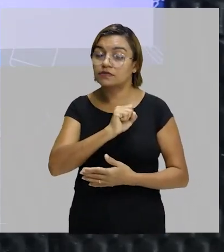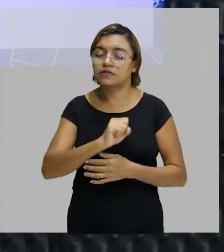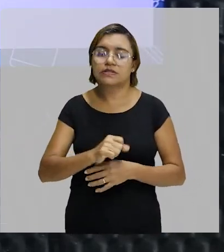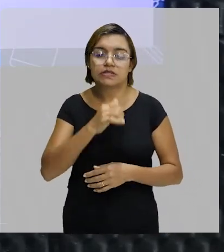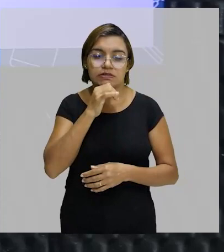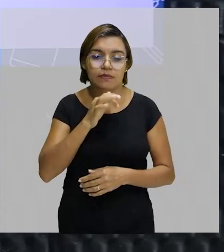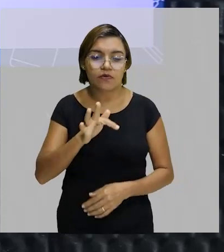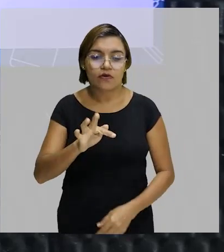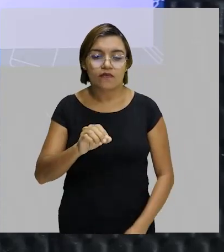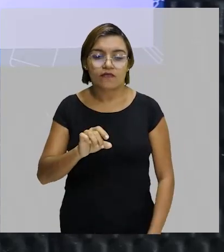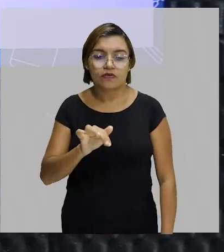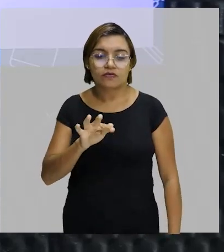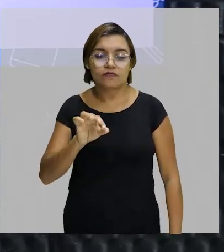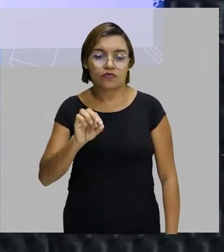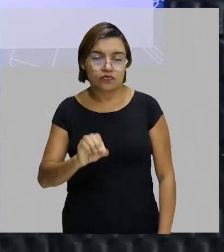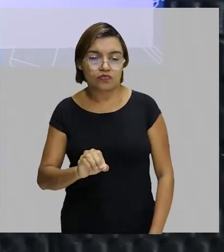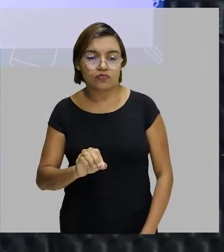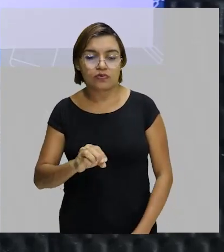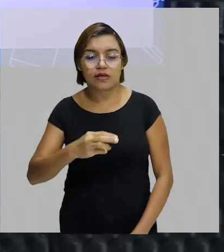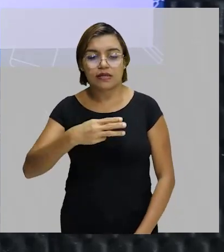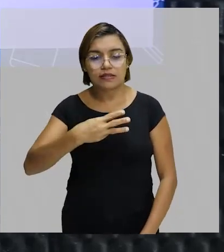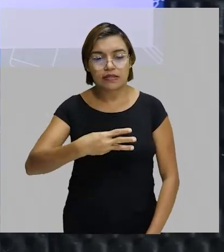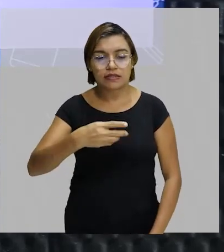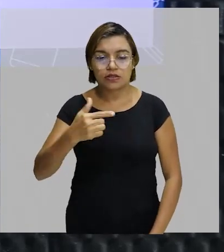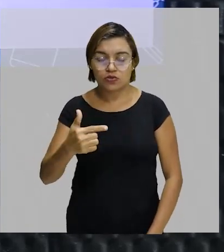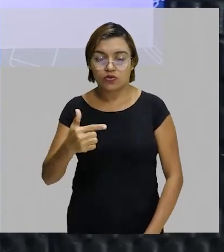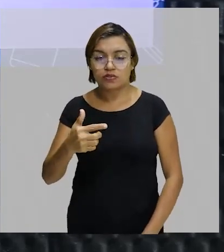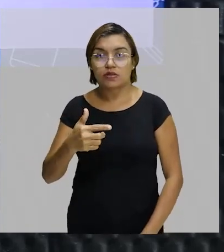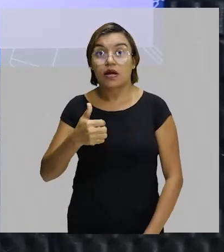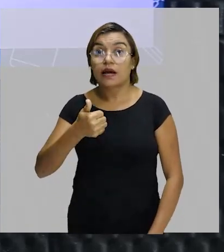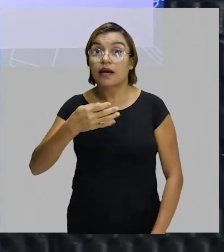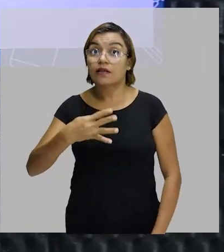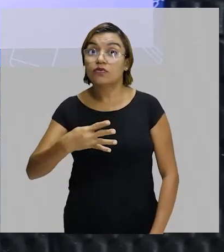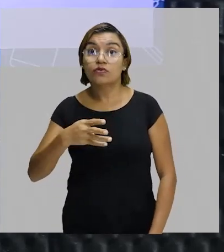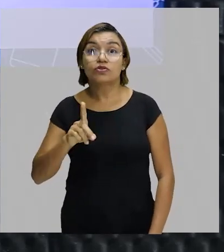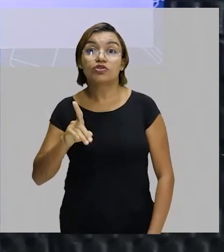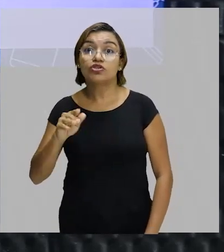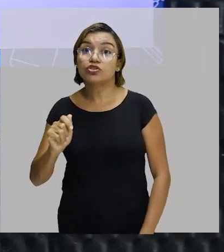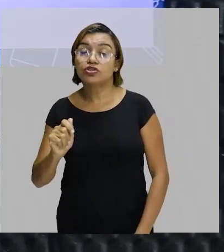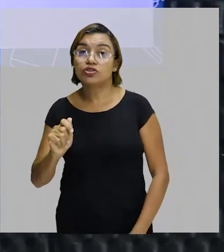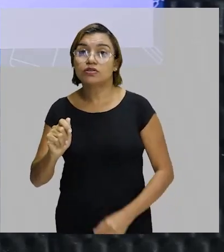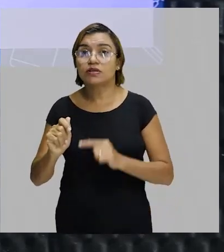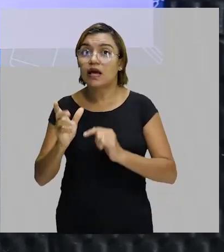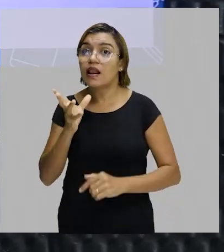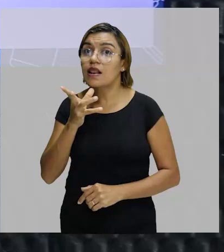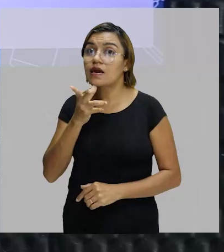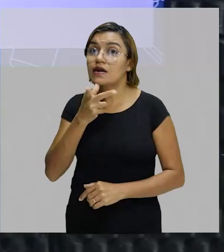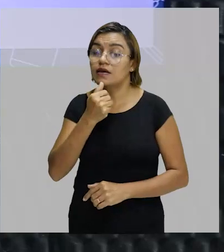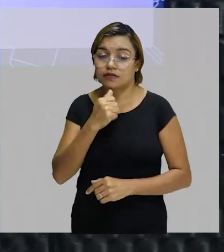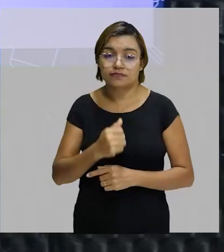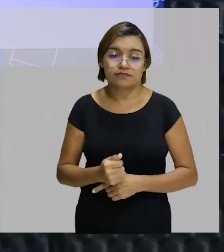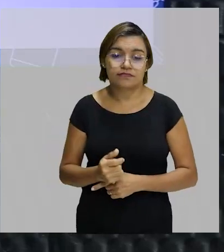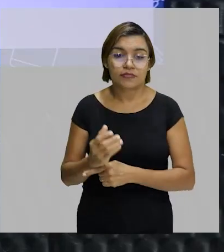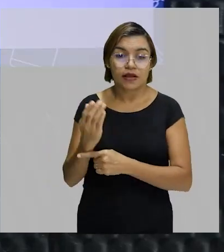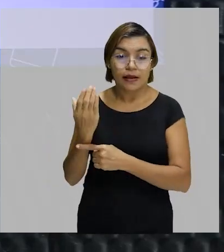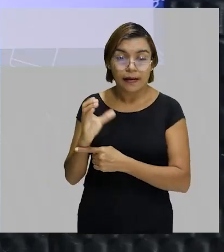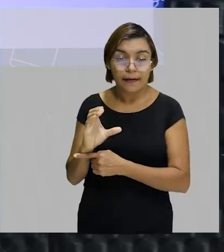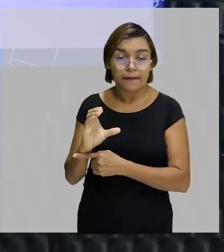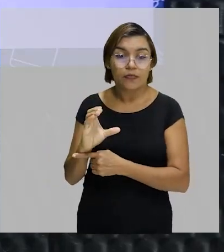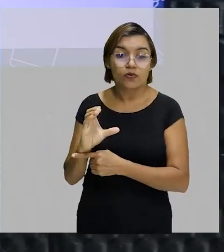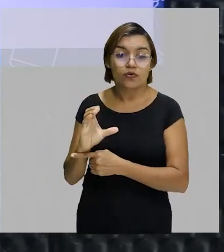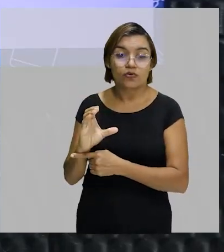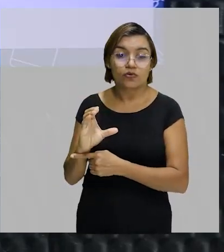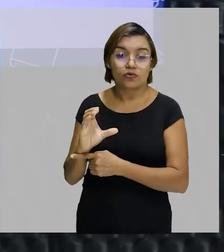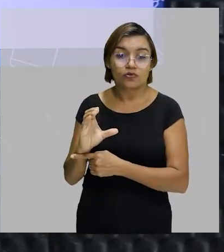fósforo 32, 14 dias. Outras são muito lentas. O carbono,